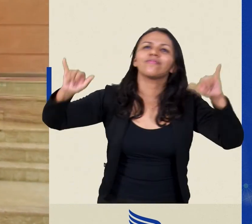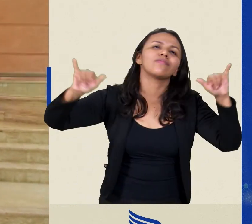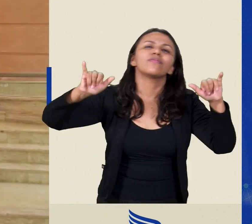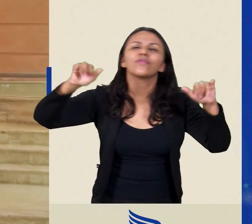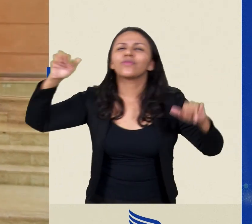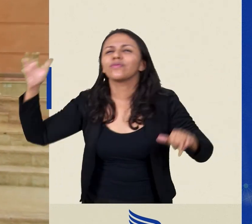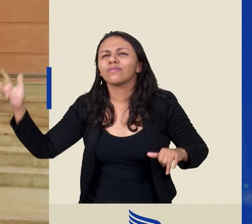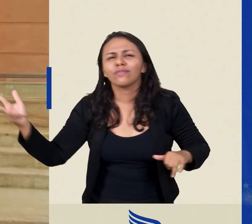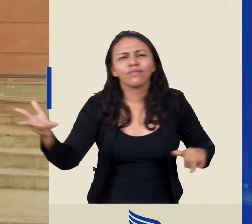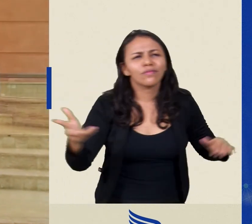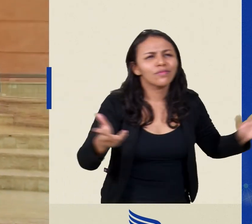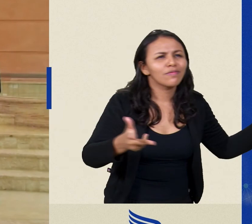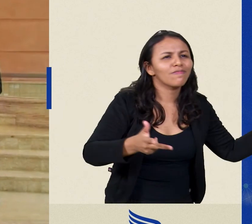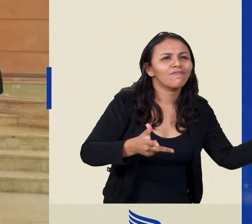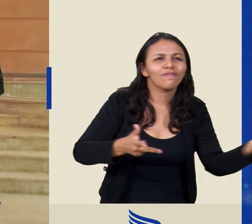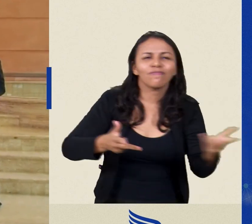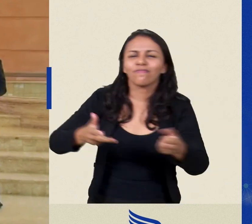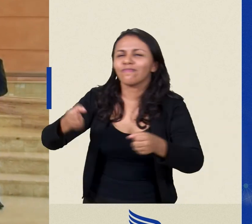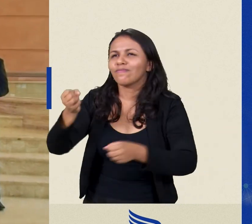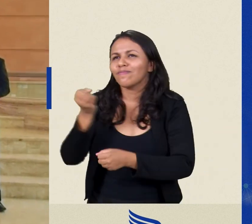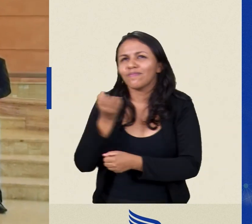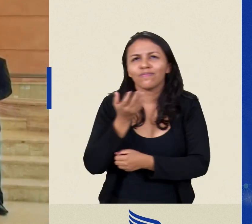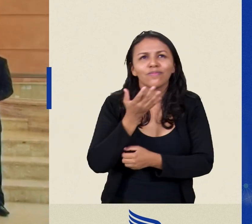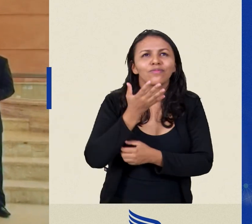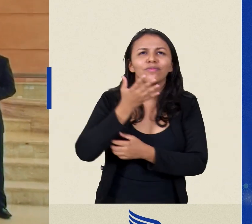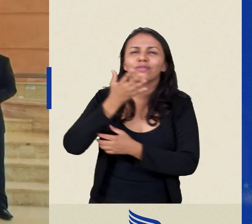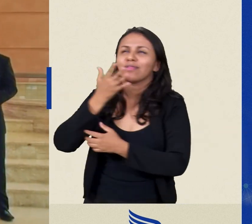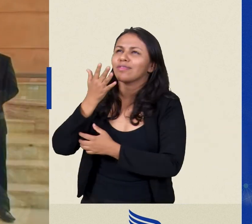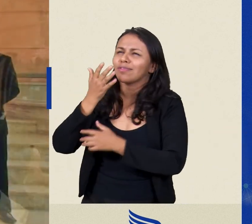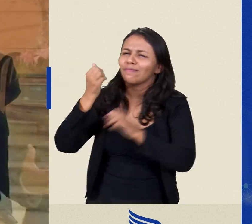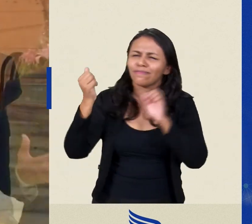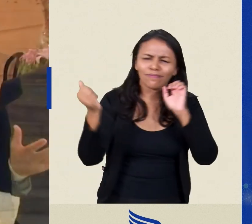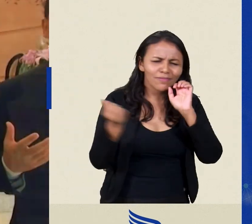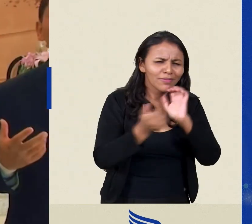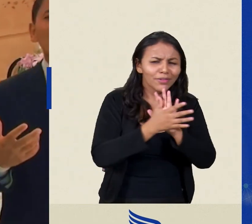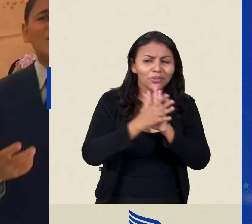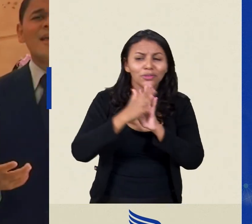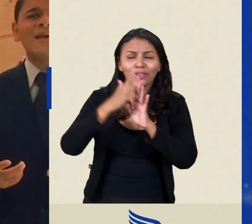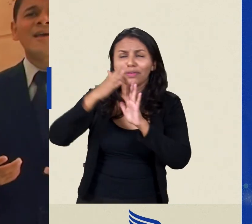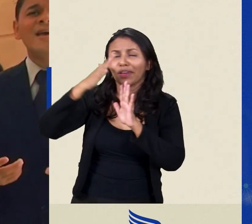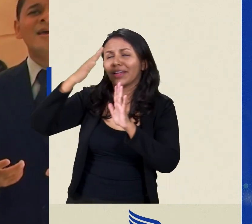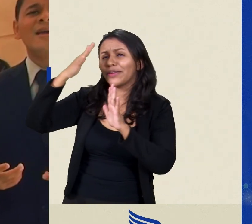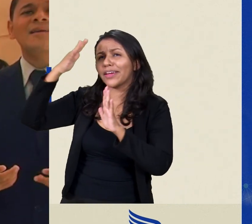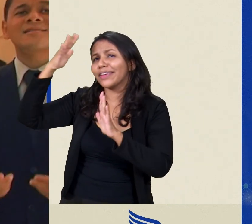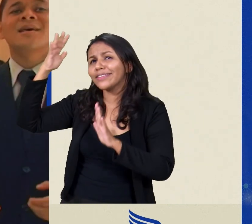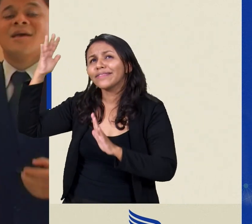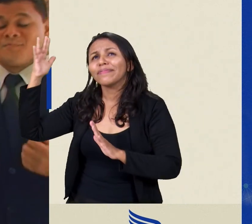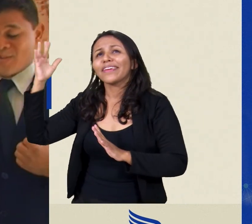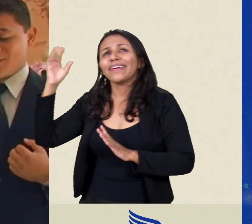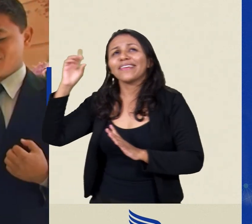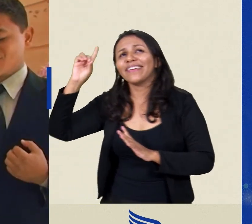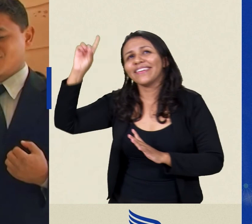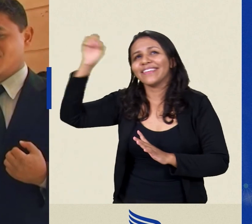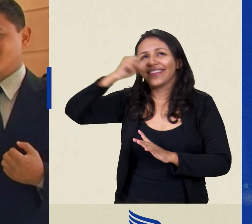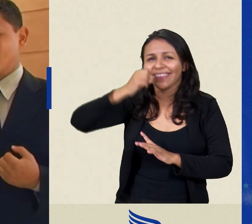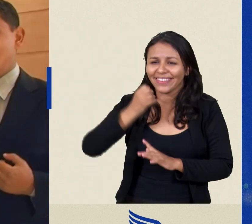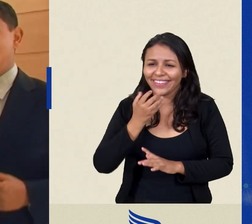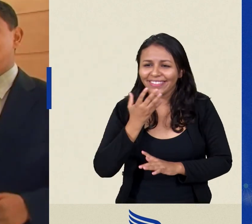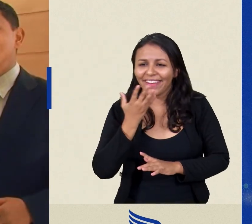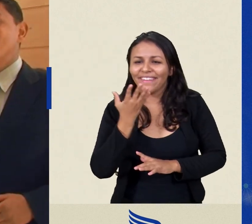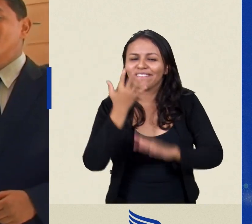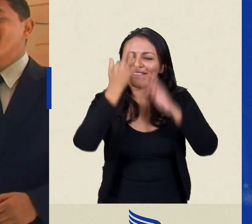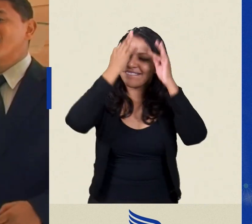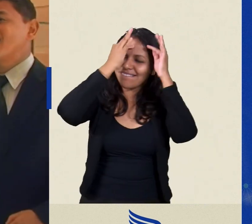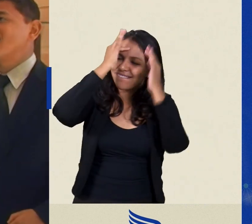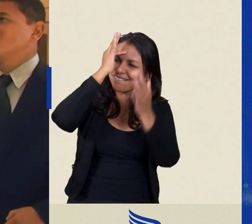proclamar tua virtude, Deus laureis.